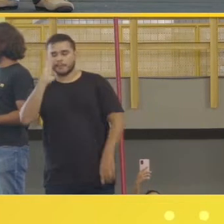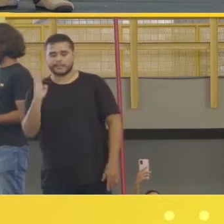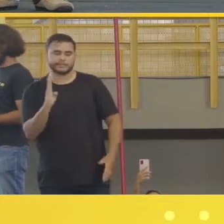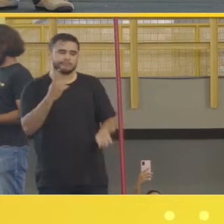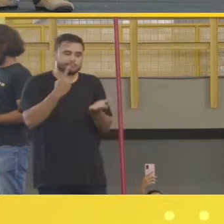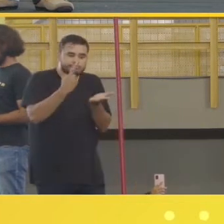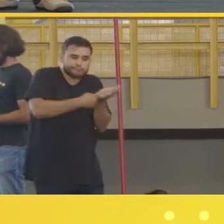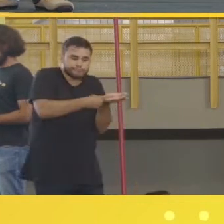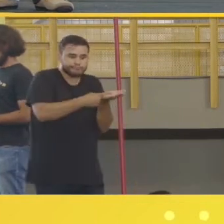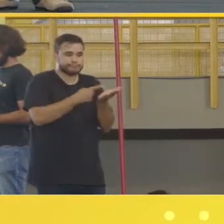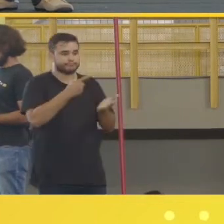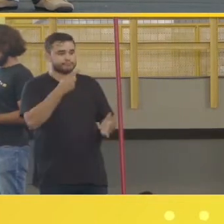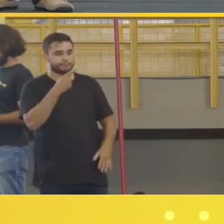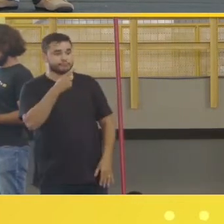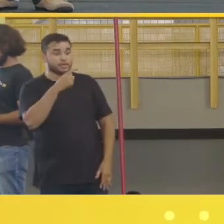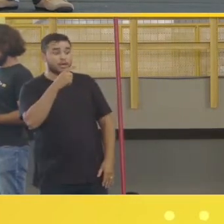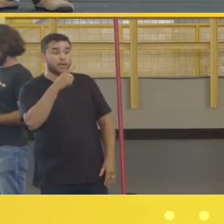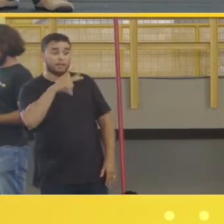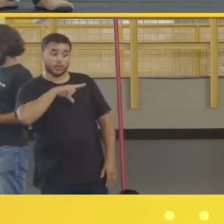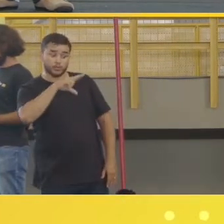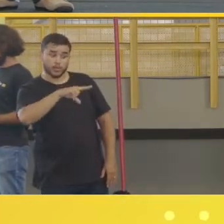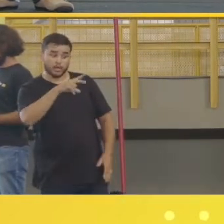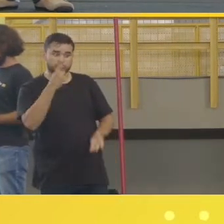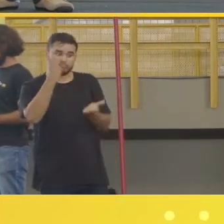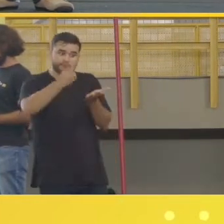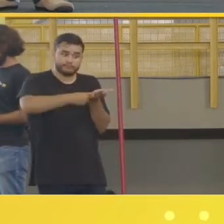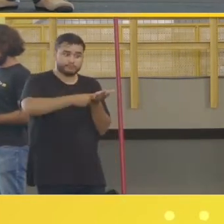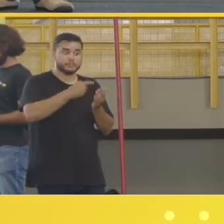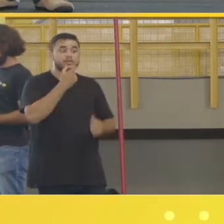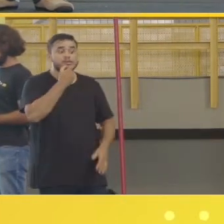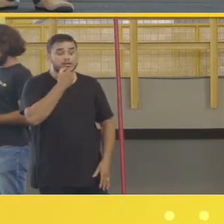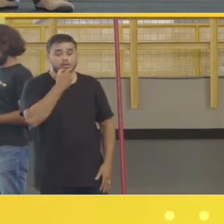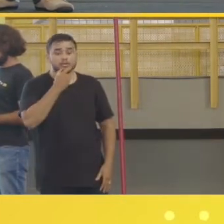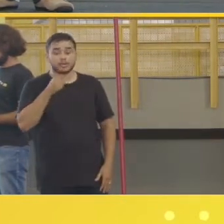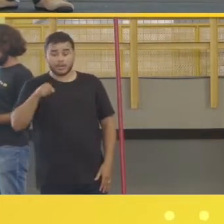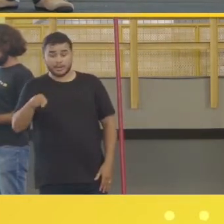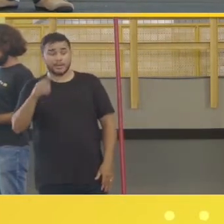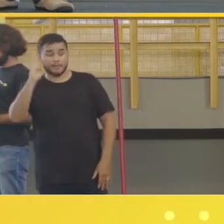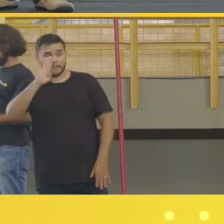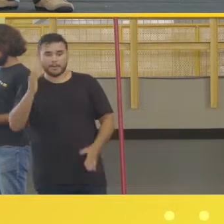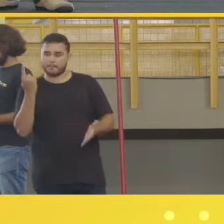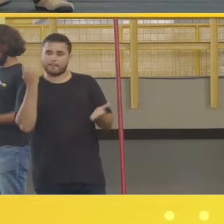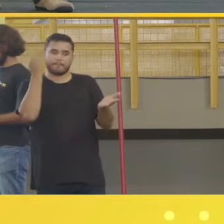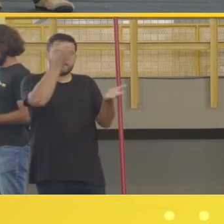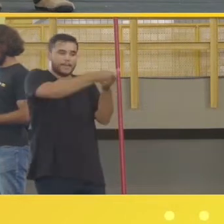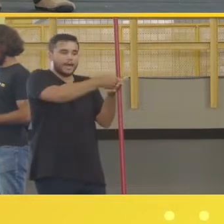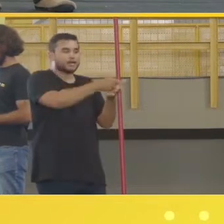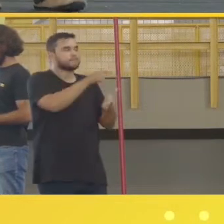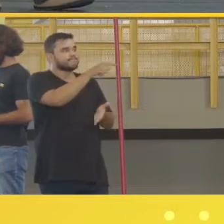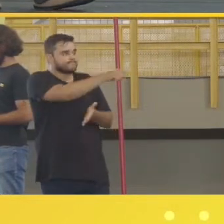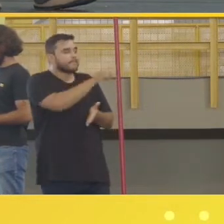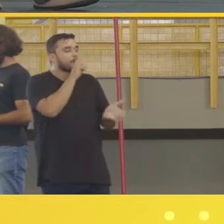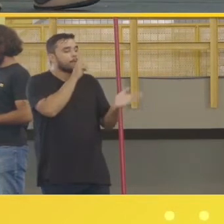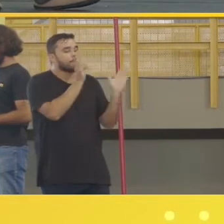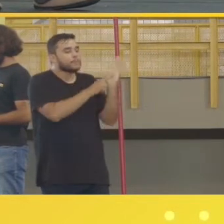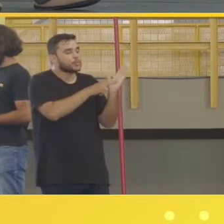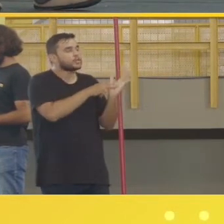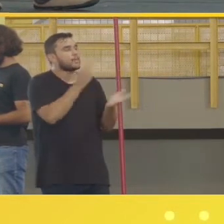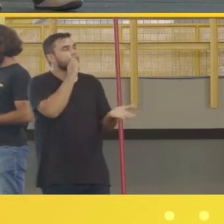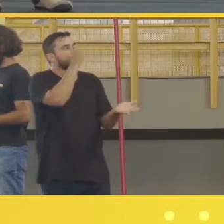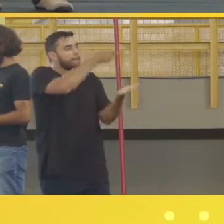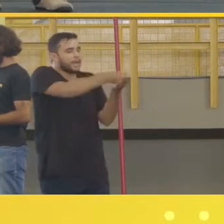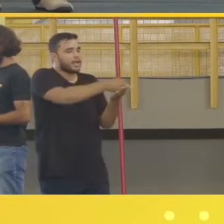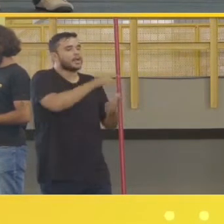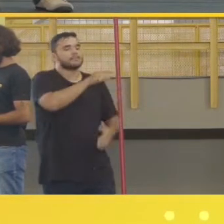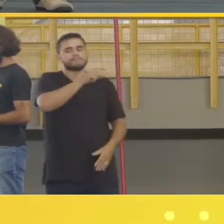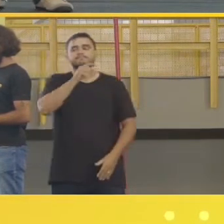independência. Nesse acordo, o Brasil paga uma indenização a Portugal. E aí Portugal reconhece a Inglaterra também, tá bom? E aí